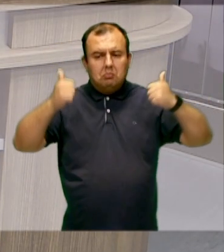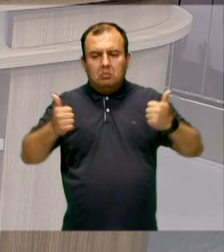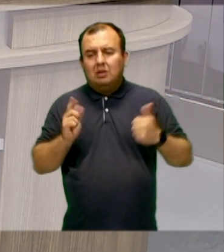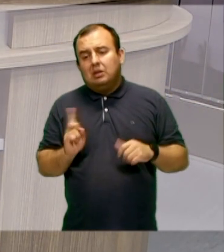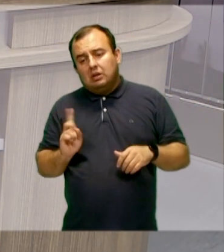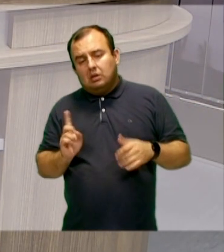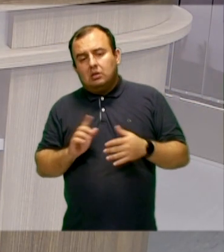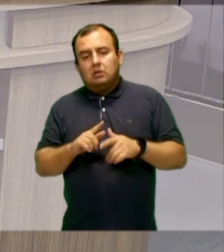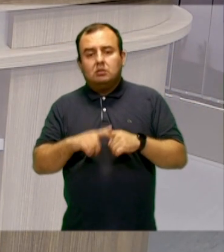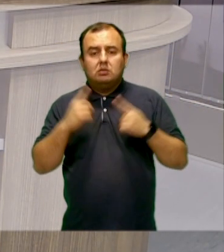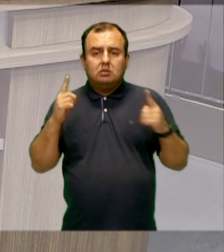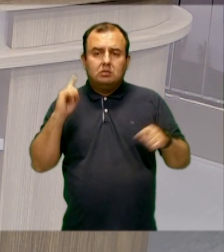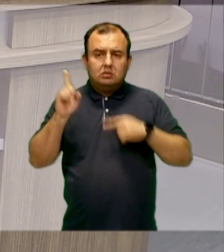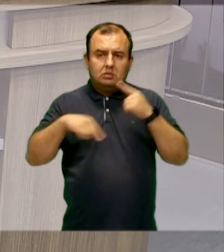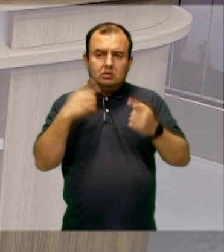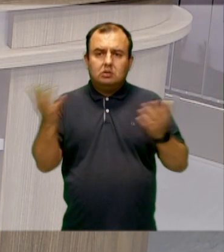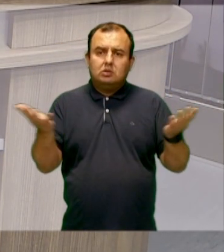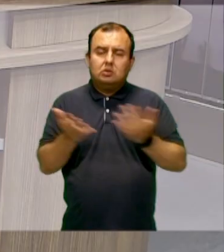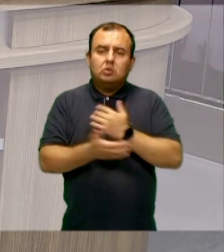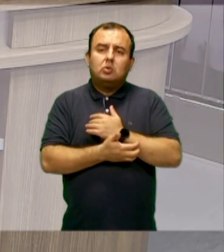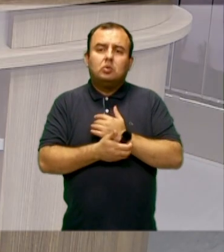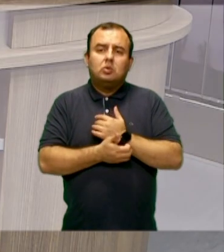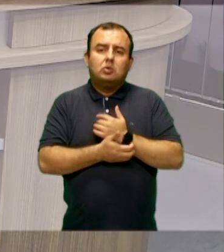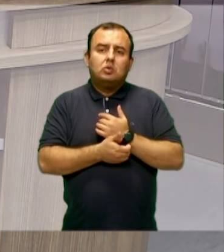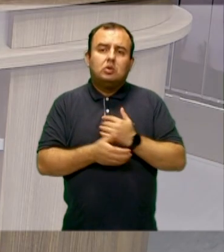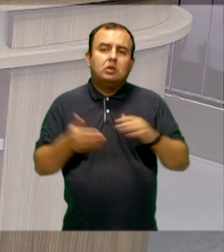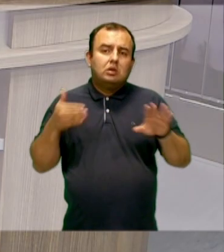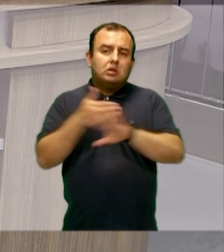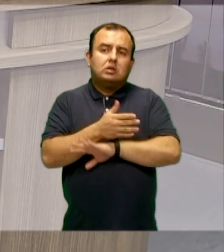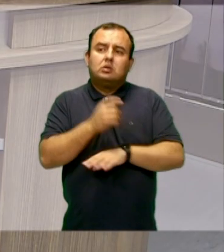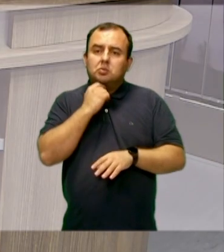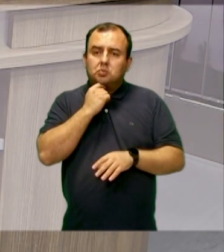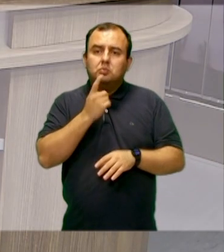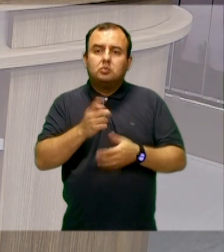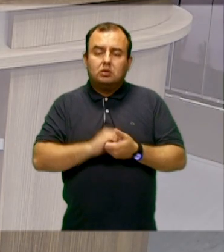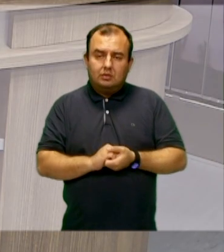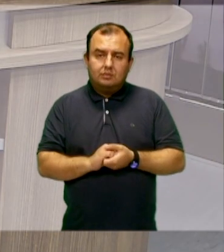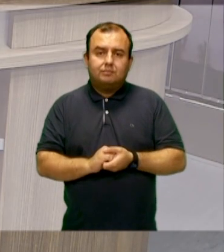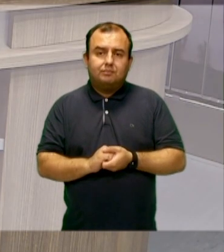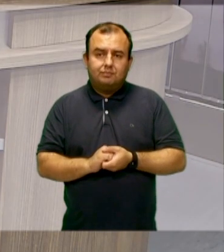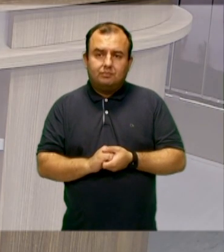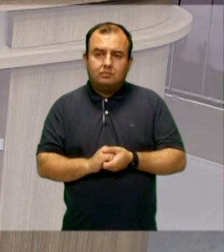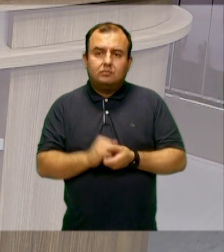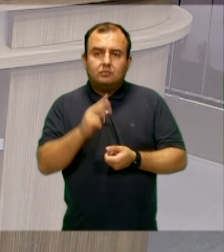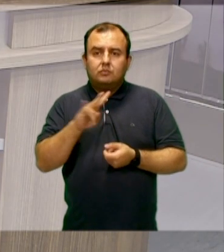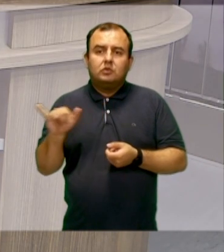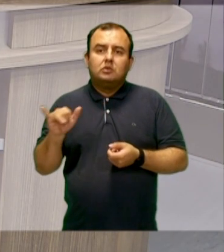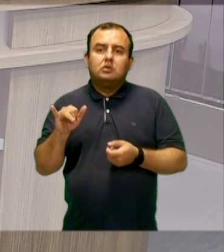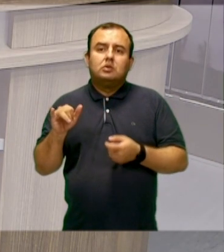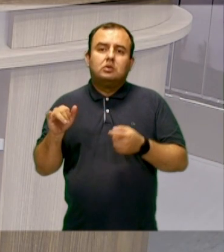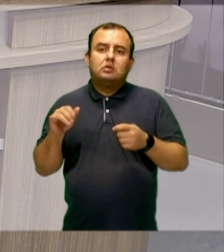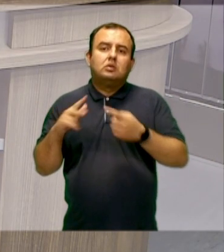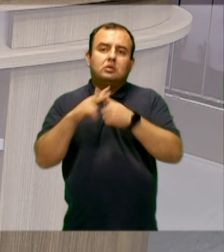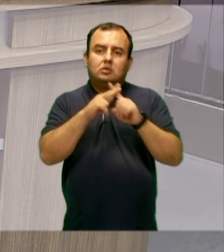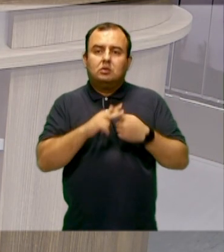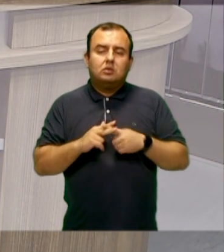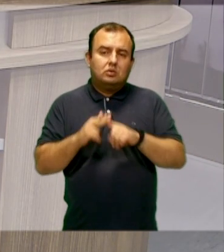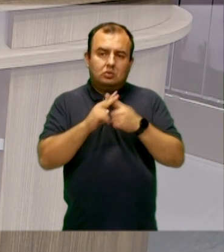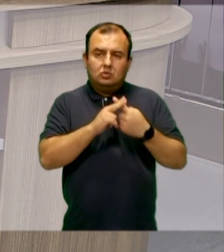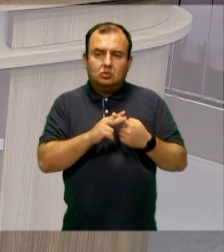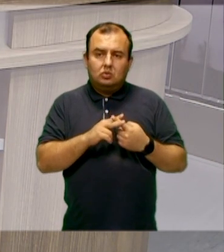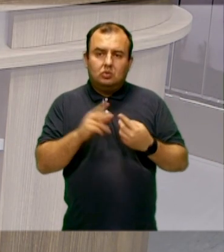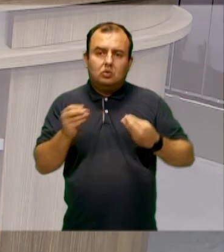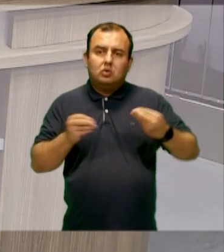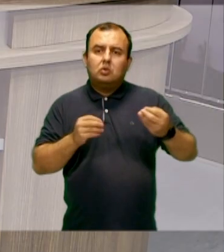principalmente. Mas depois, hoje em dia, não dá nem para entrar? vai ser reutilizado aquilo lá? Tem